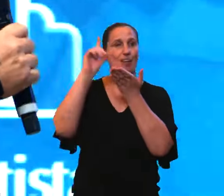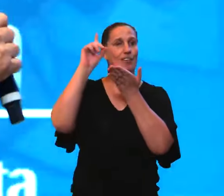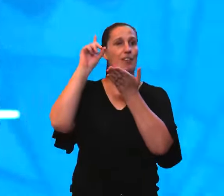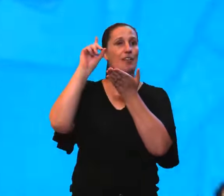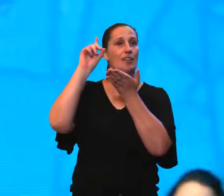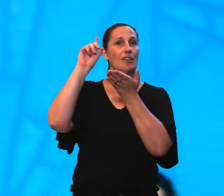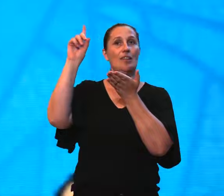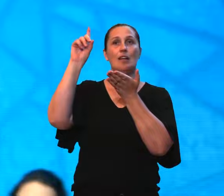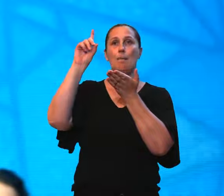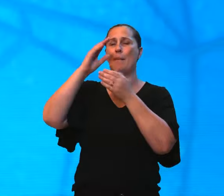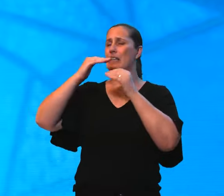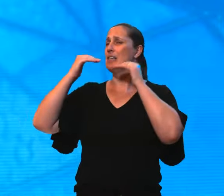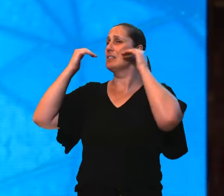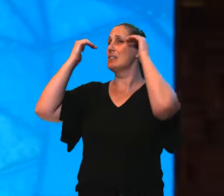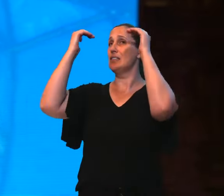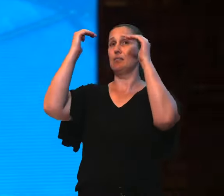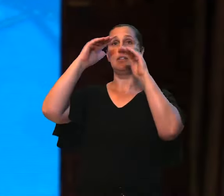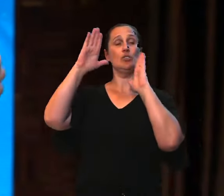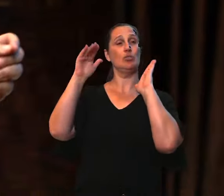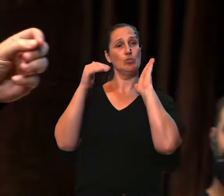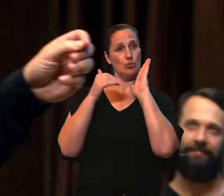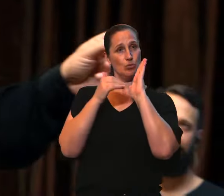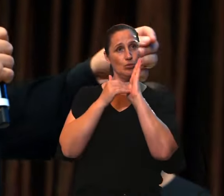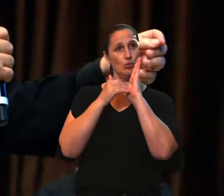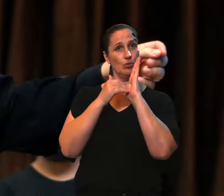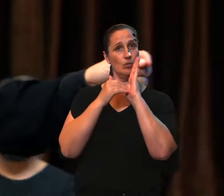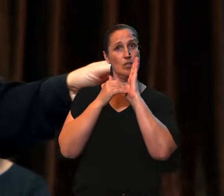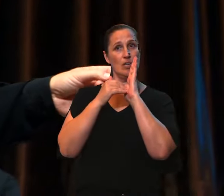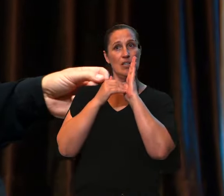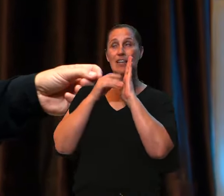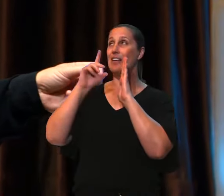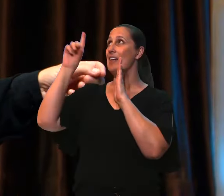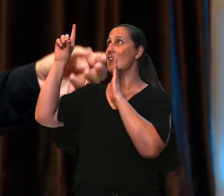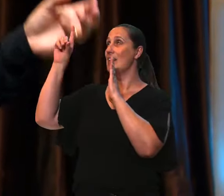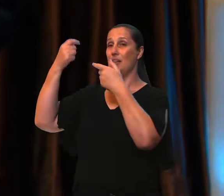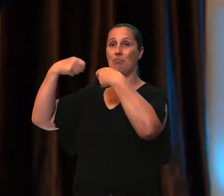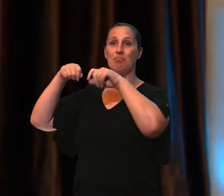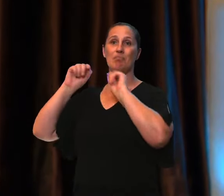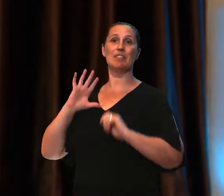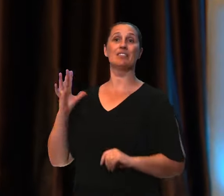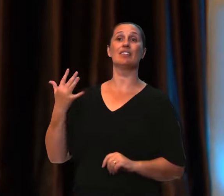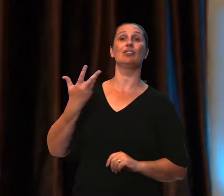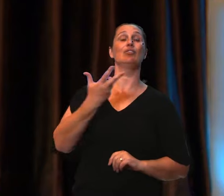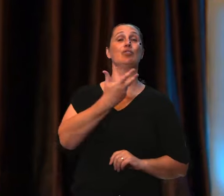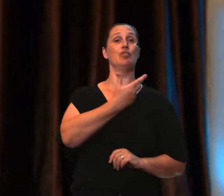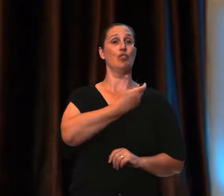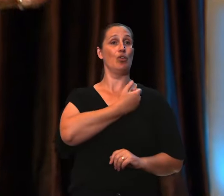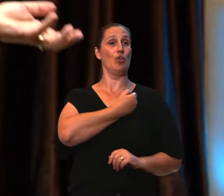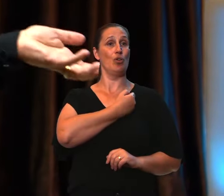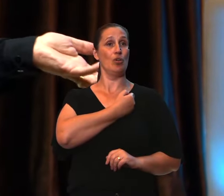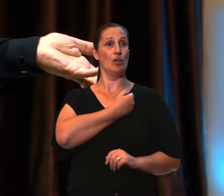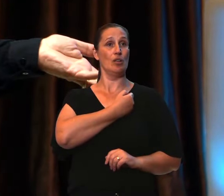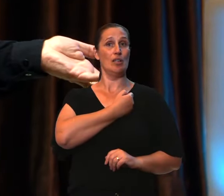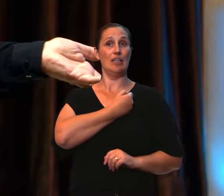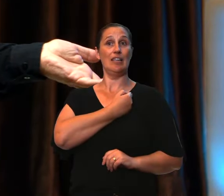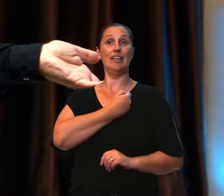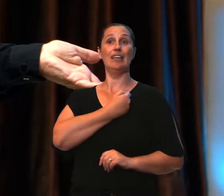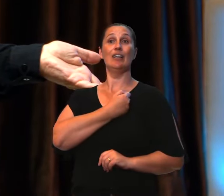mas acima de tudo ele me salvou com o sonho dele pra